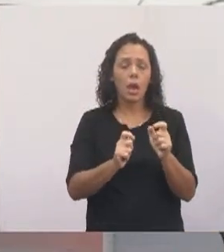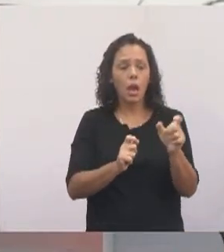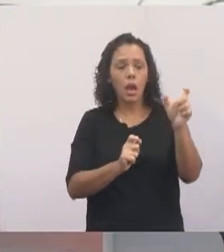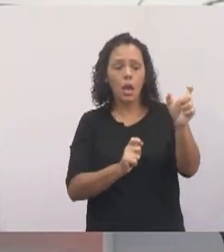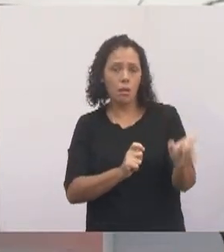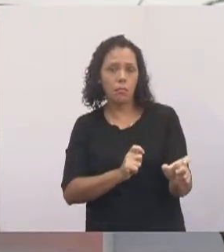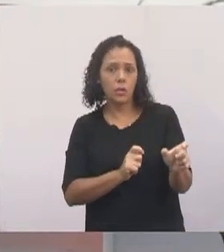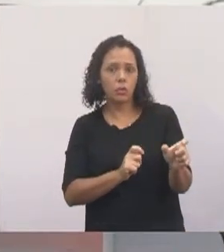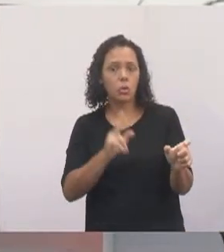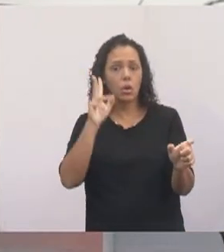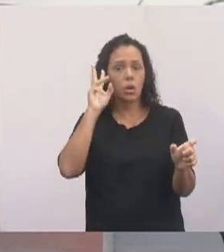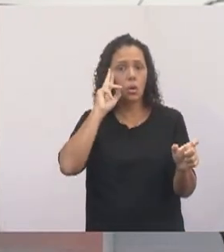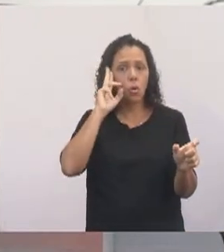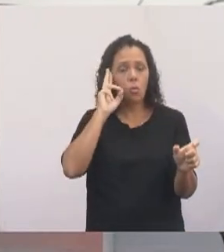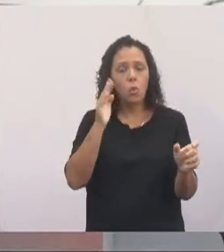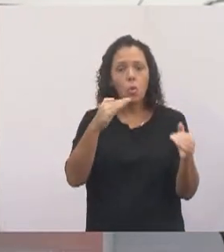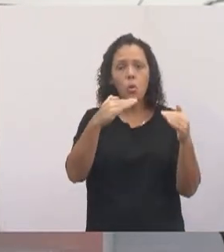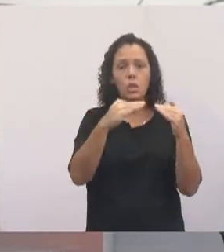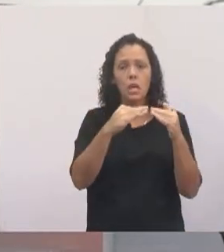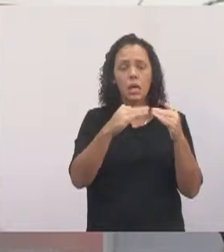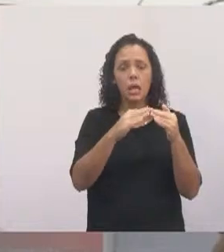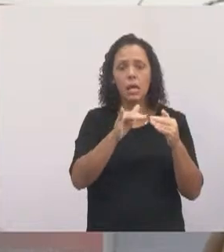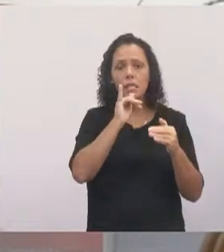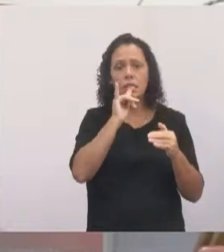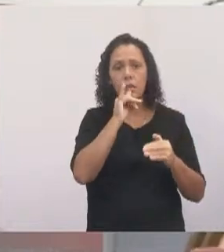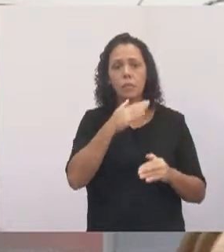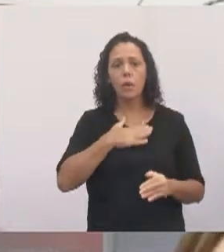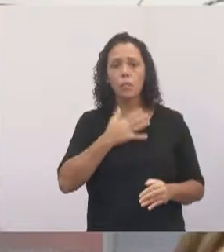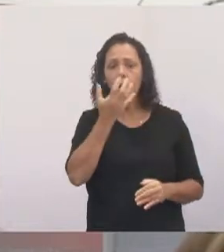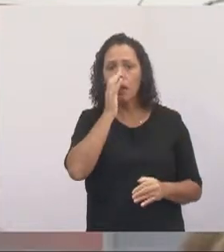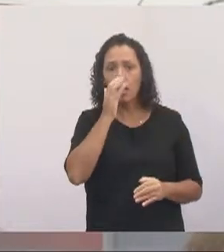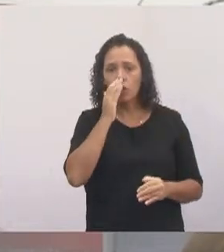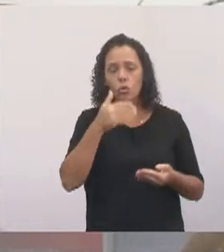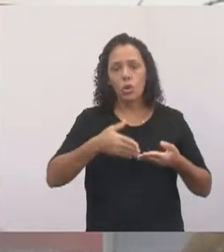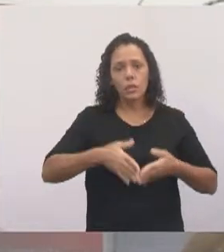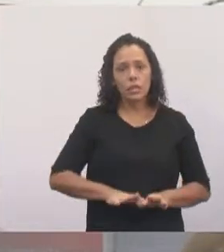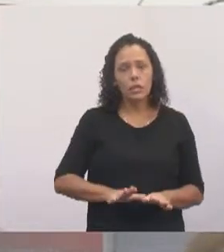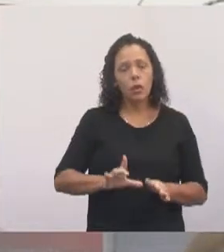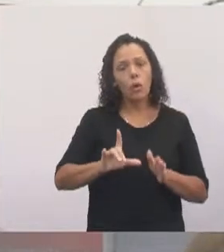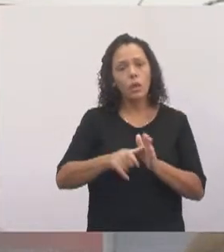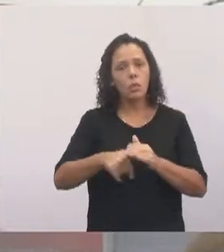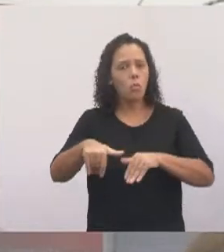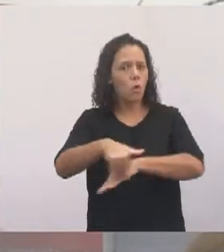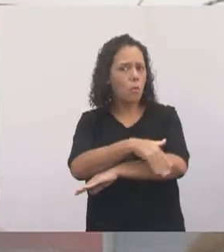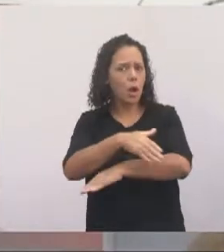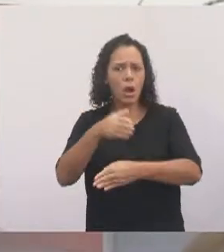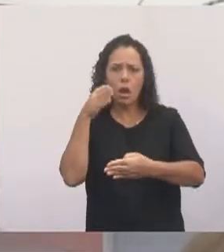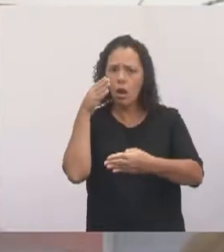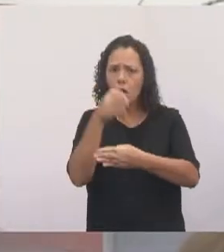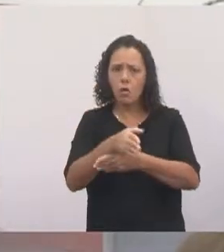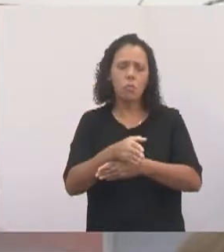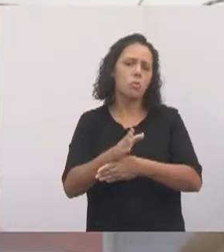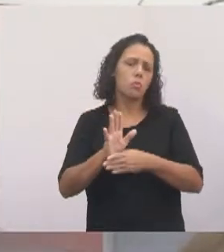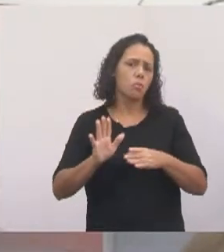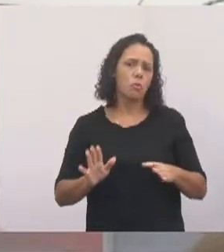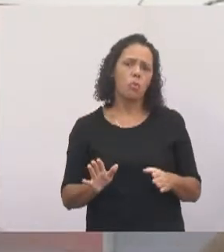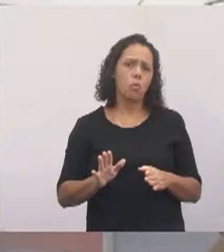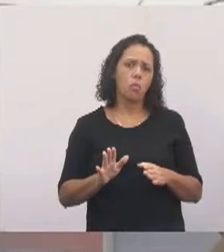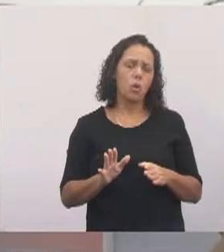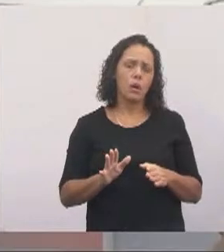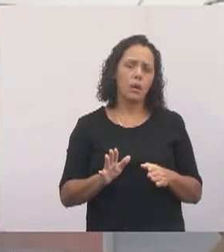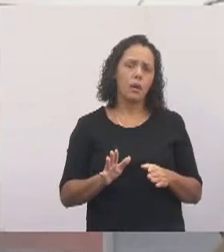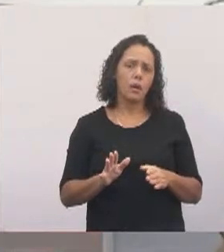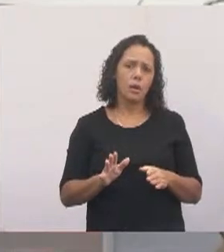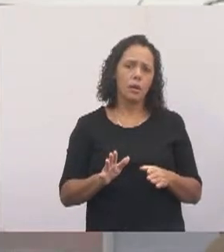munícipe comuns, lá em casa. Minha cadela teve cria, ela vai para a rua, não adianta, os cachorros vão ficar na rua, não vai mudar a